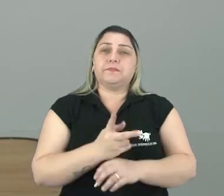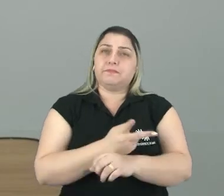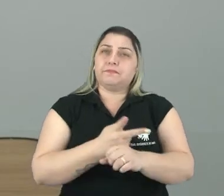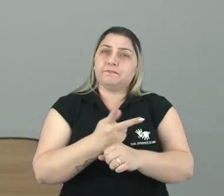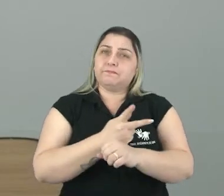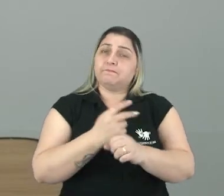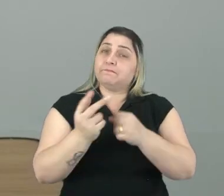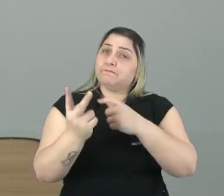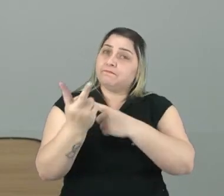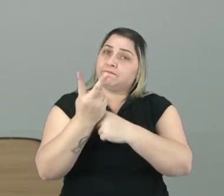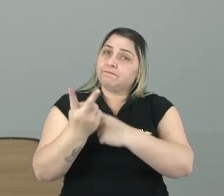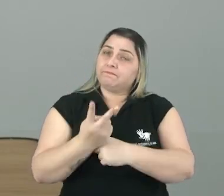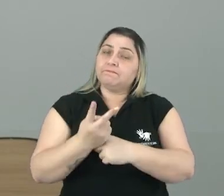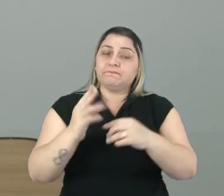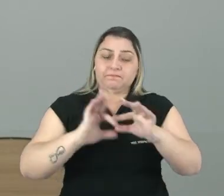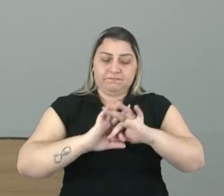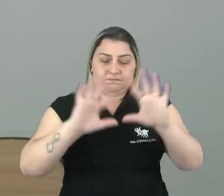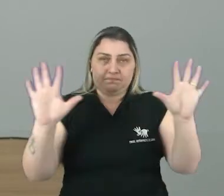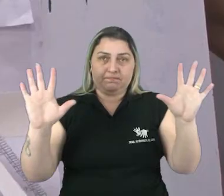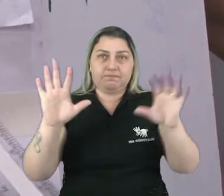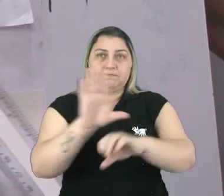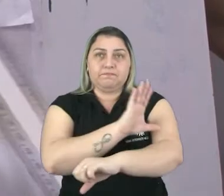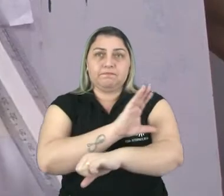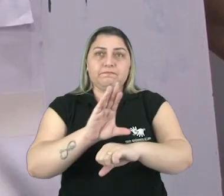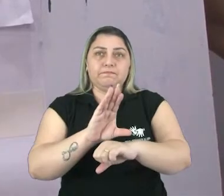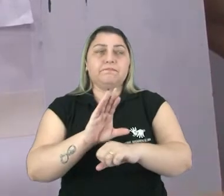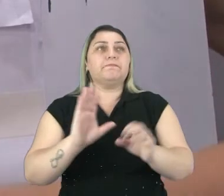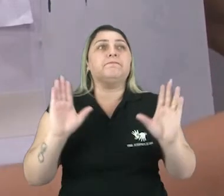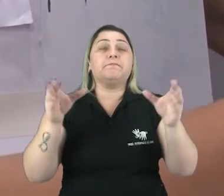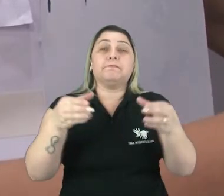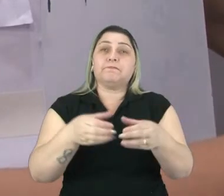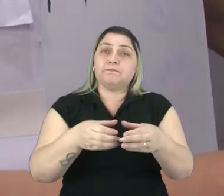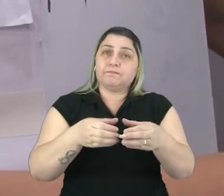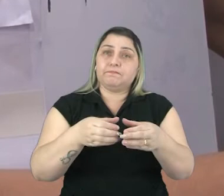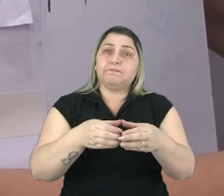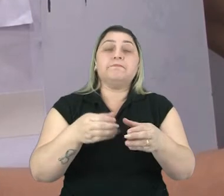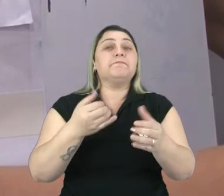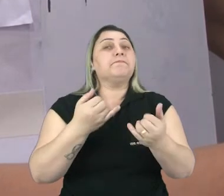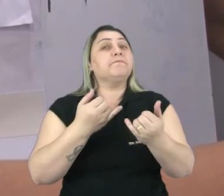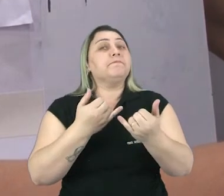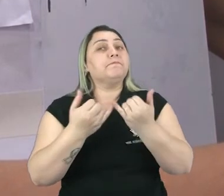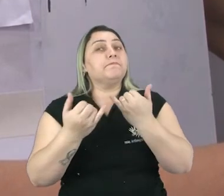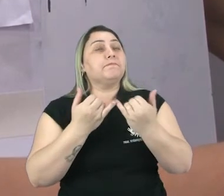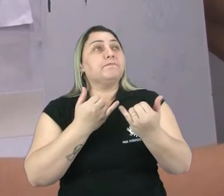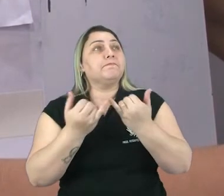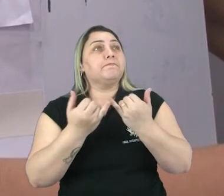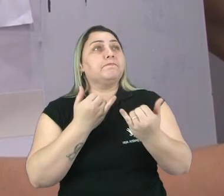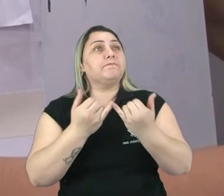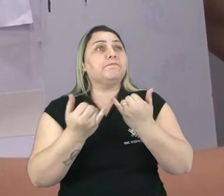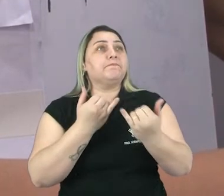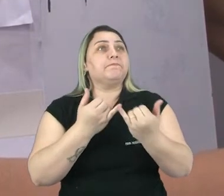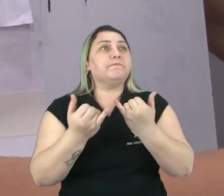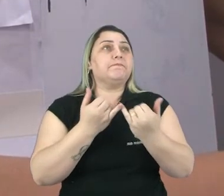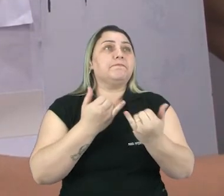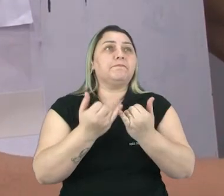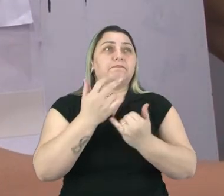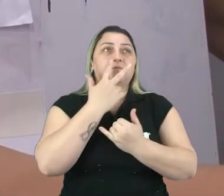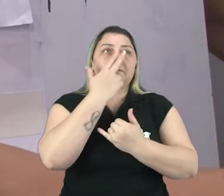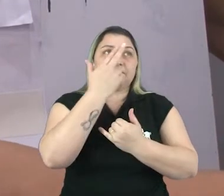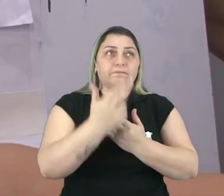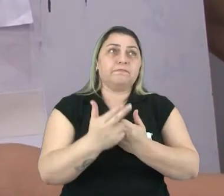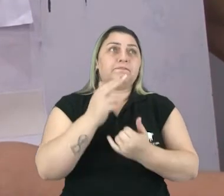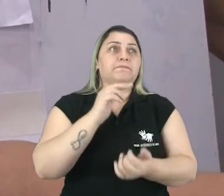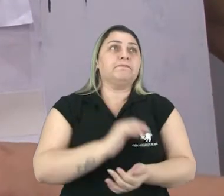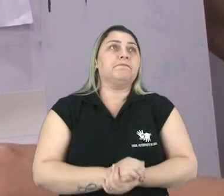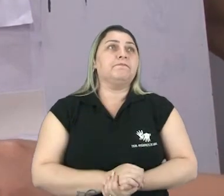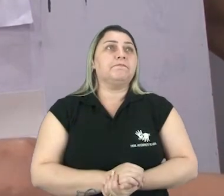era se proteger um ao outro ali, essa cultura. Agrupamentos similares, tá? Eram parecidos esse agrupamento